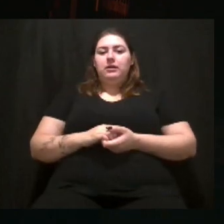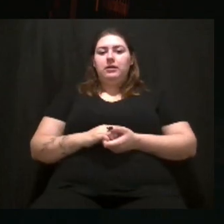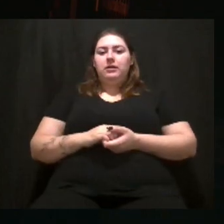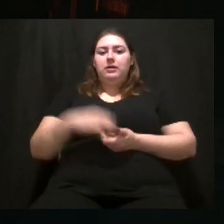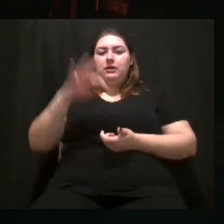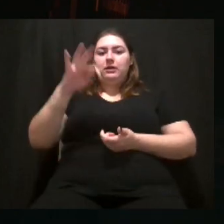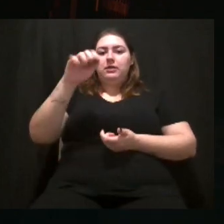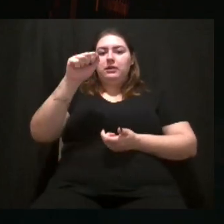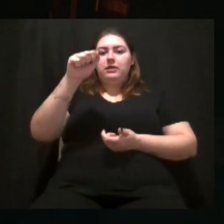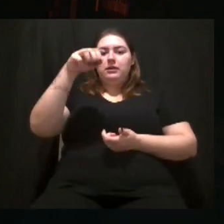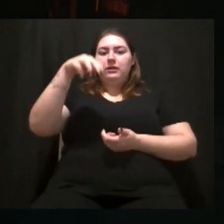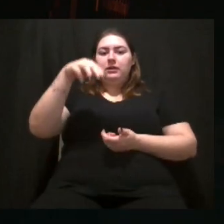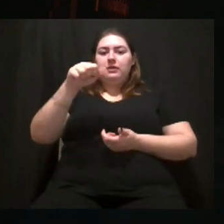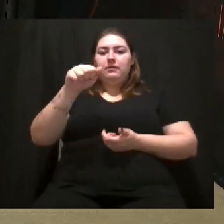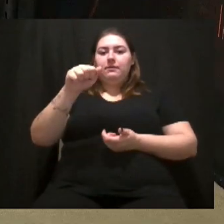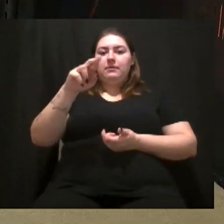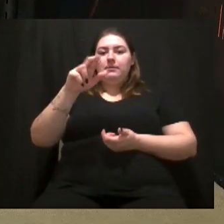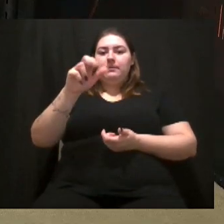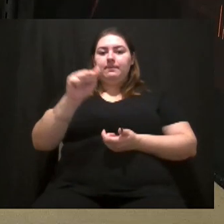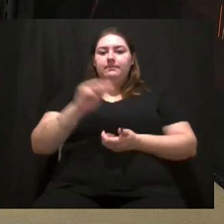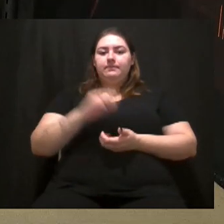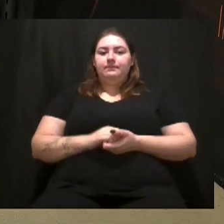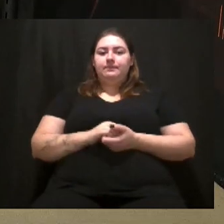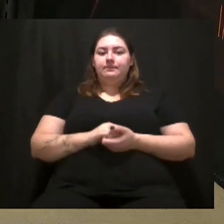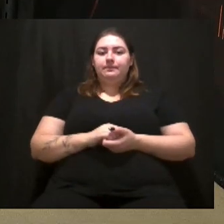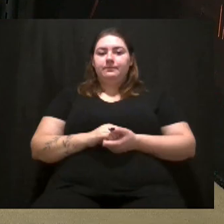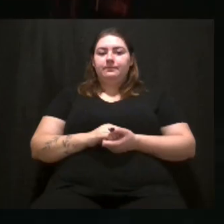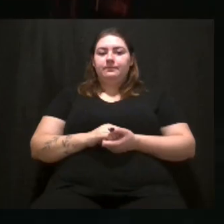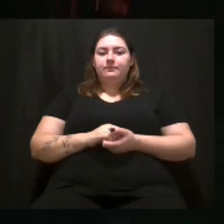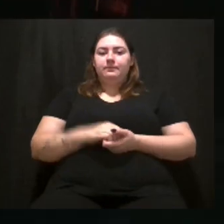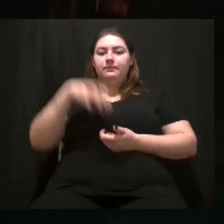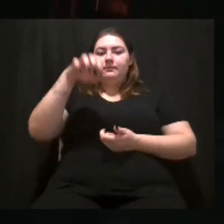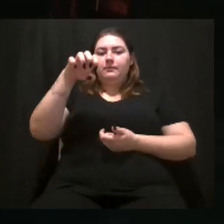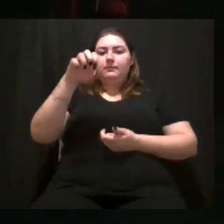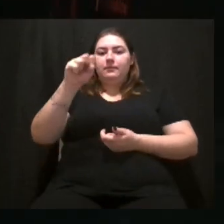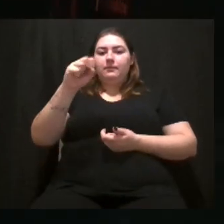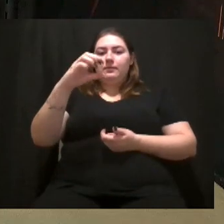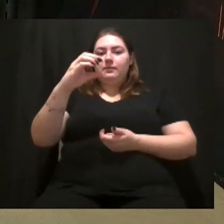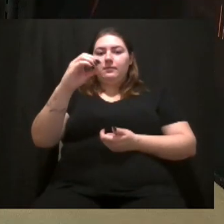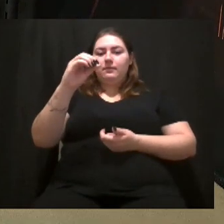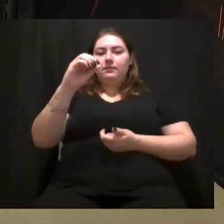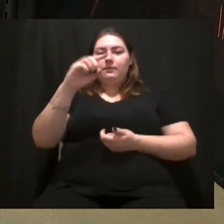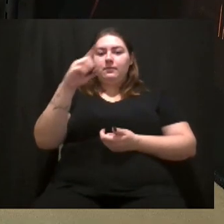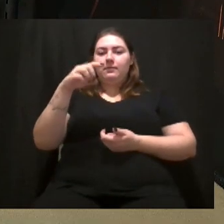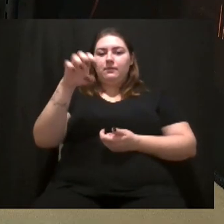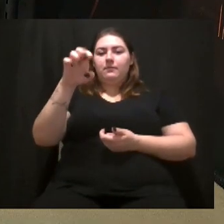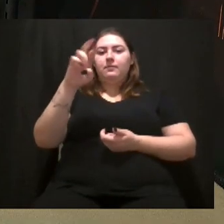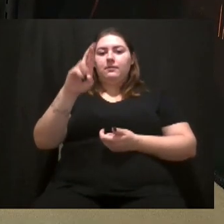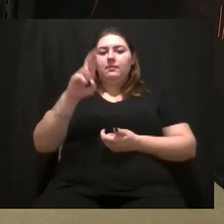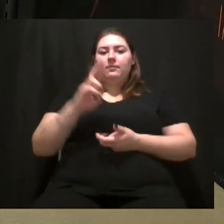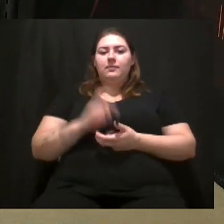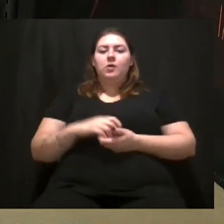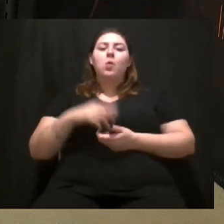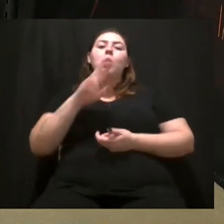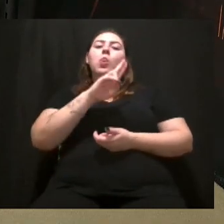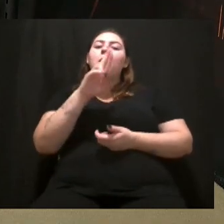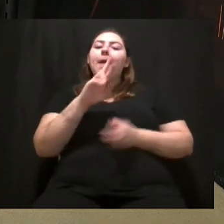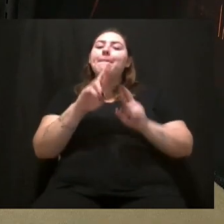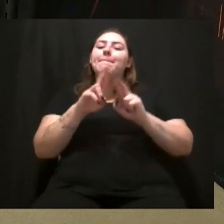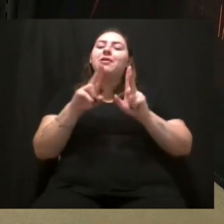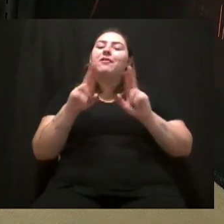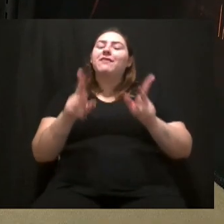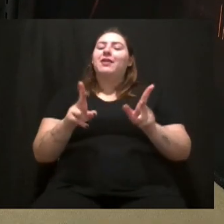acho que é Schoser, Tâmara Schoser. Eu sabia, porque seu nome é maravilhoso, muito diferente. Muito obrigada pela